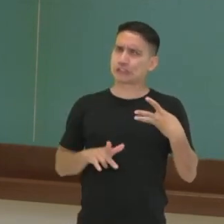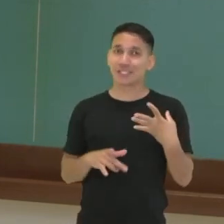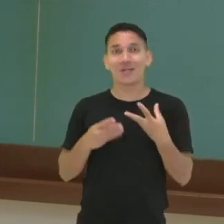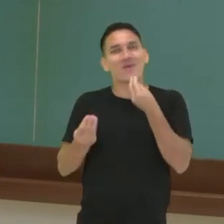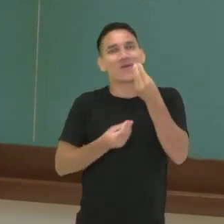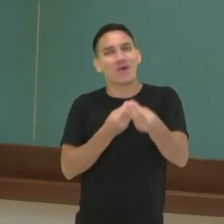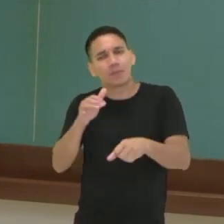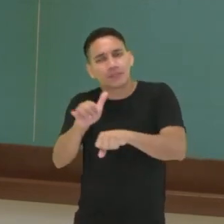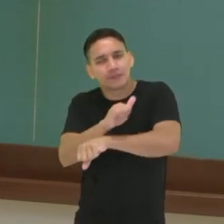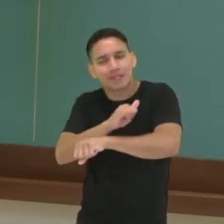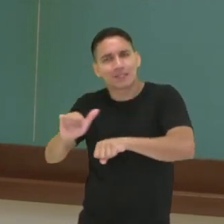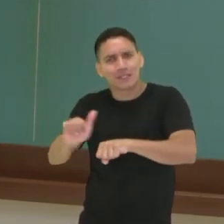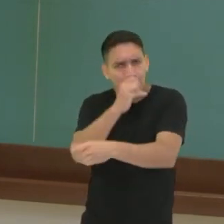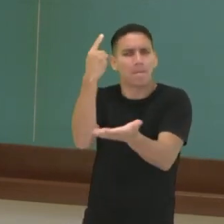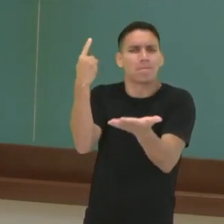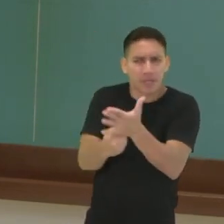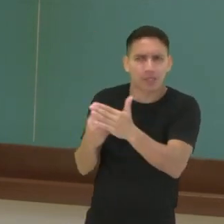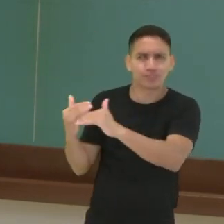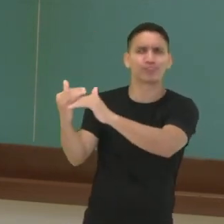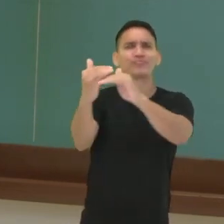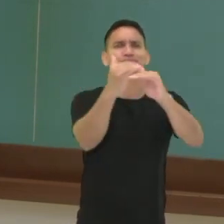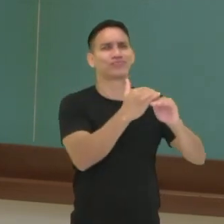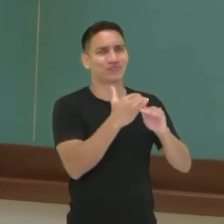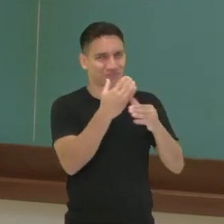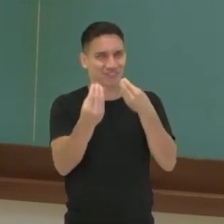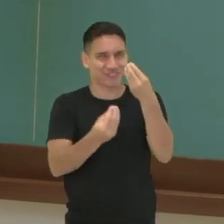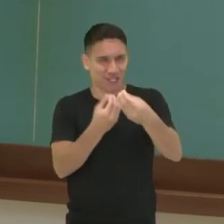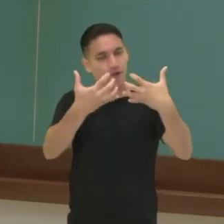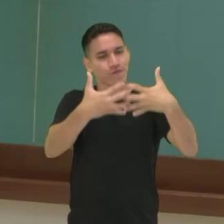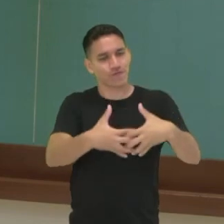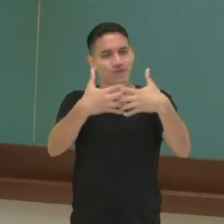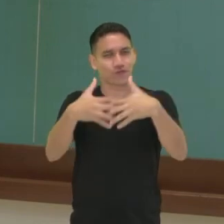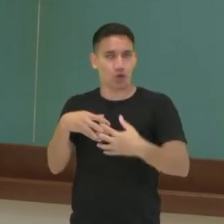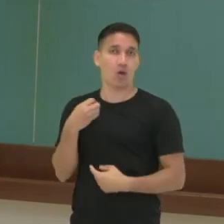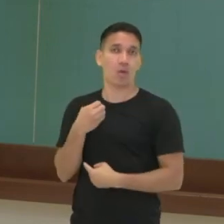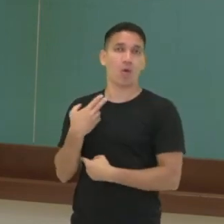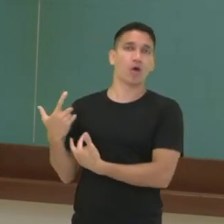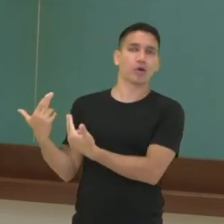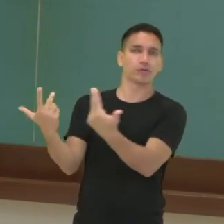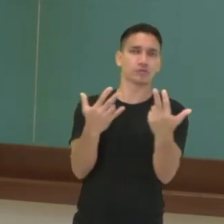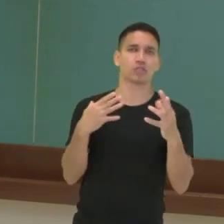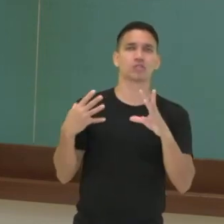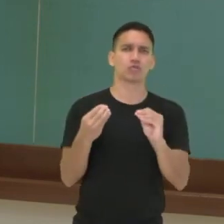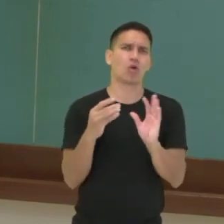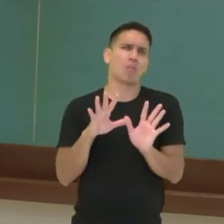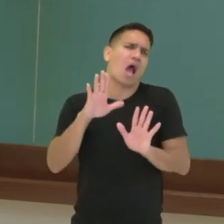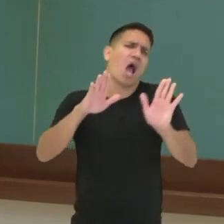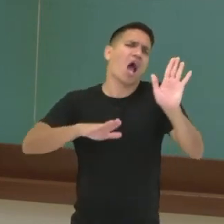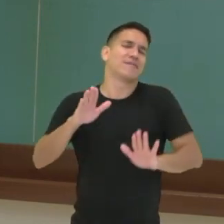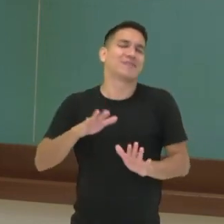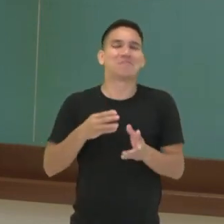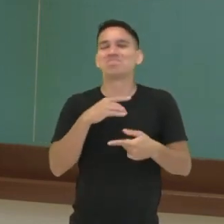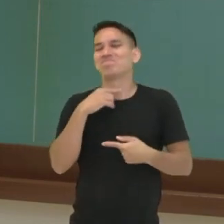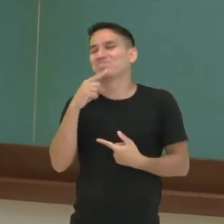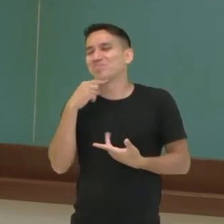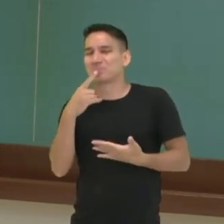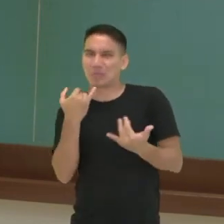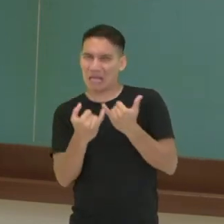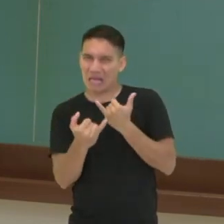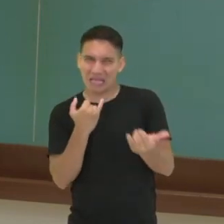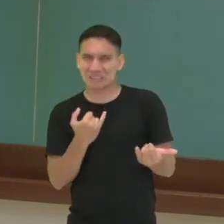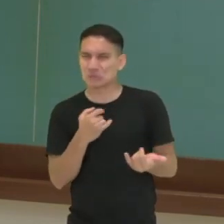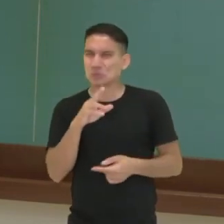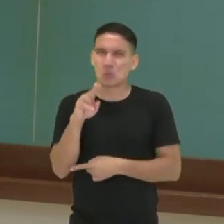buscar estabelecer, né, um consenso ali, uma ideia em comum. Mesmo que o consenso às vezes pareça impossível, a